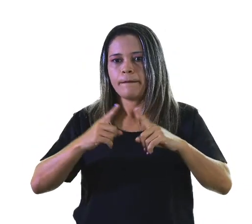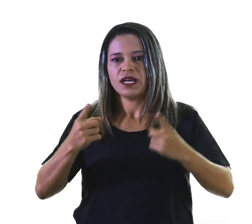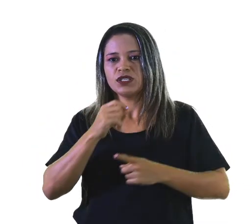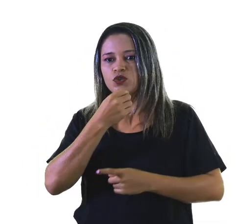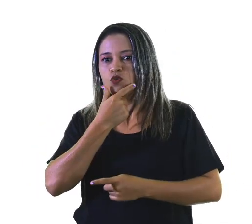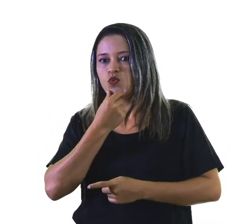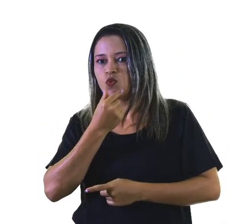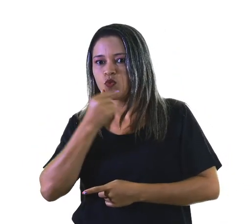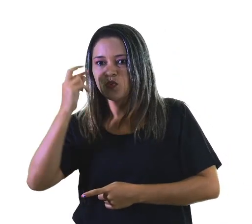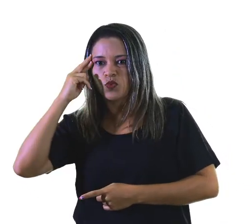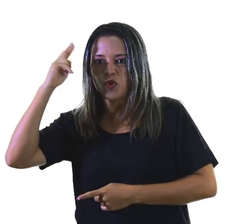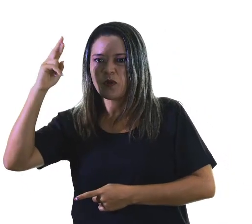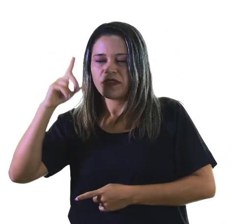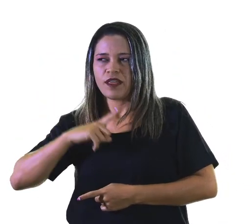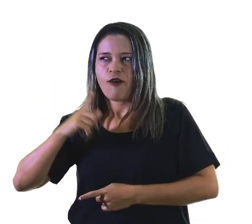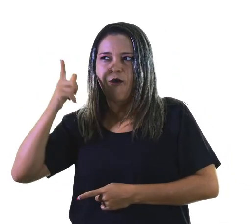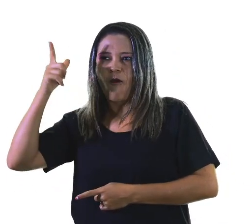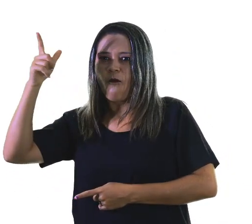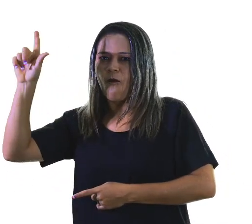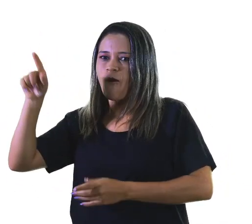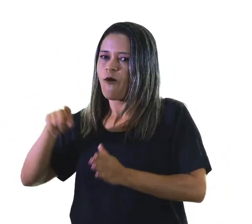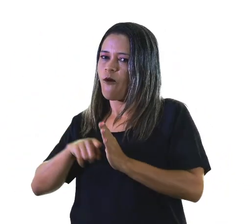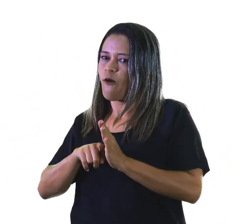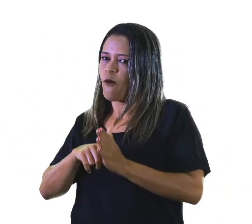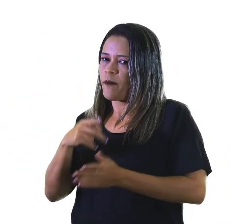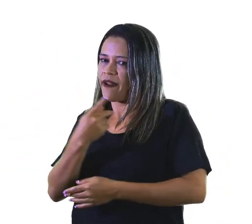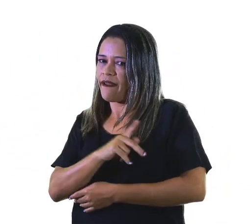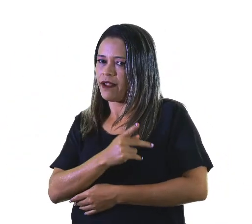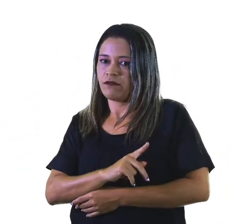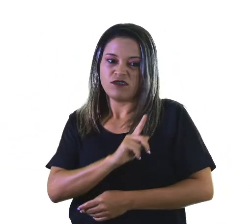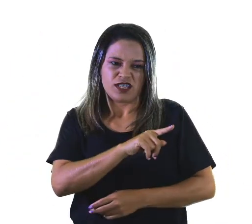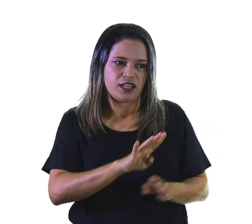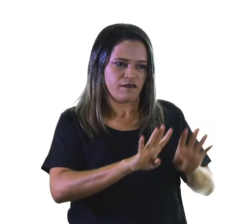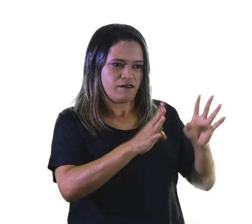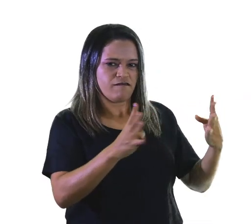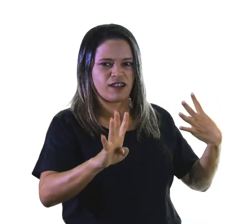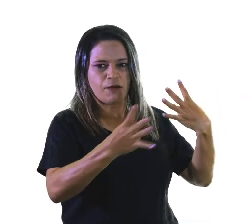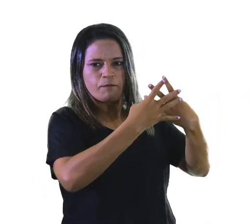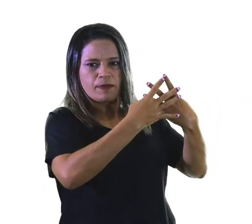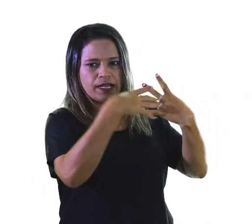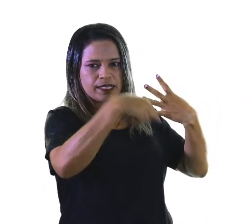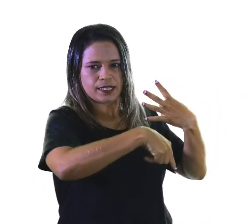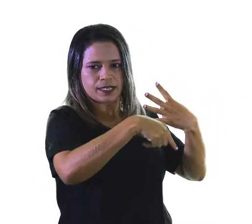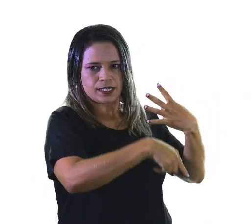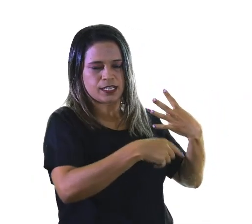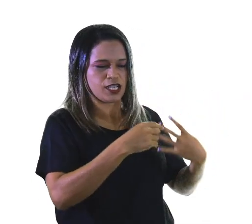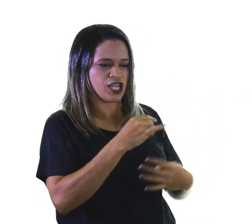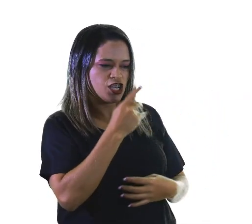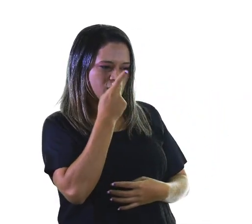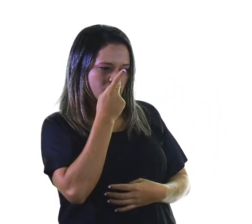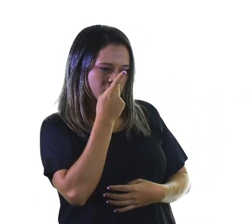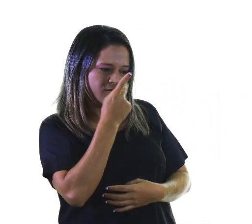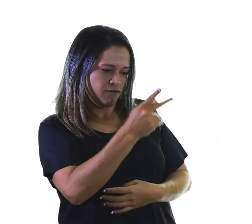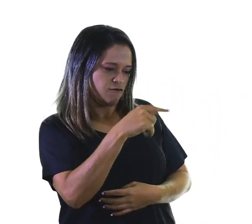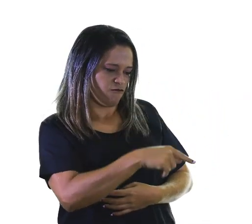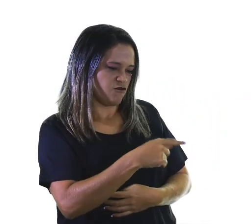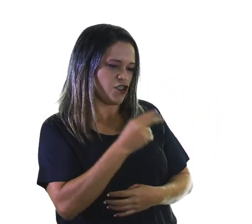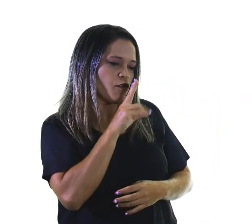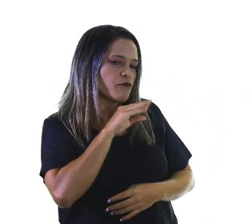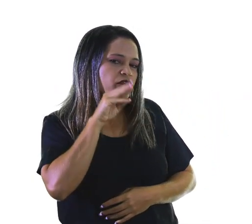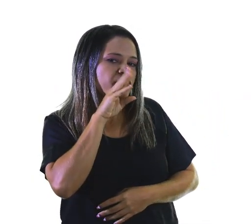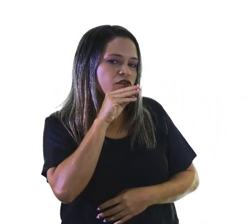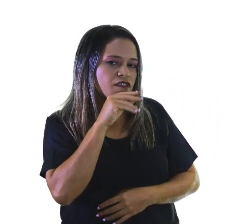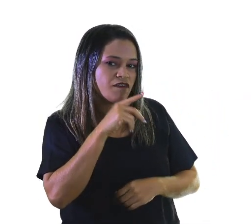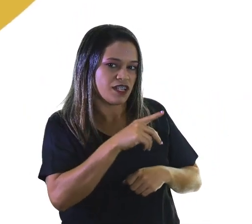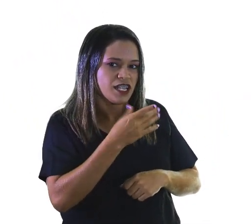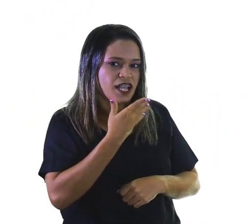tinha outros planos. Fica preso nesta jaula, boneco falante. Vales mais que um